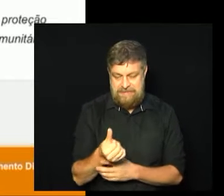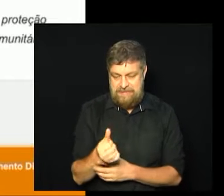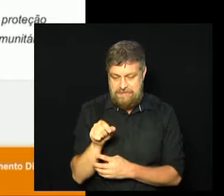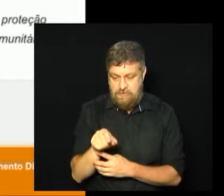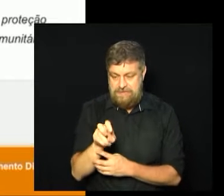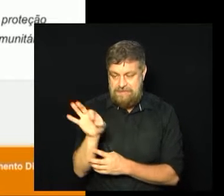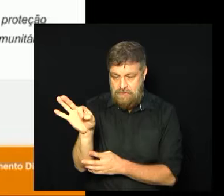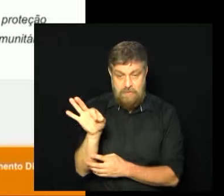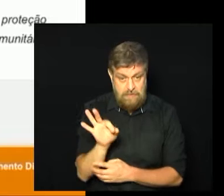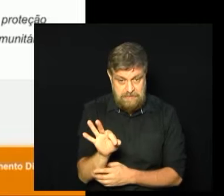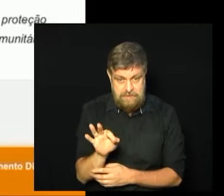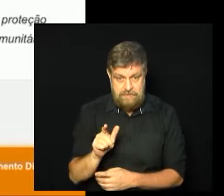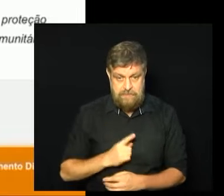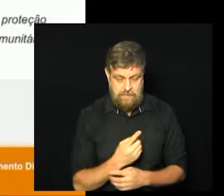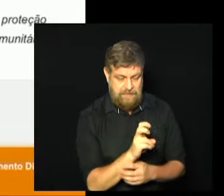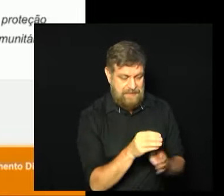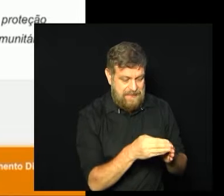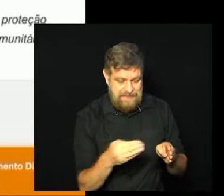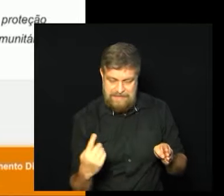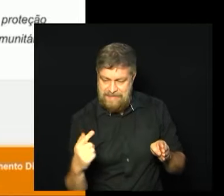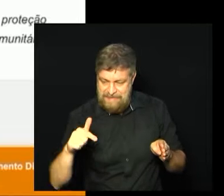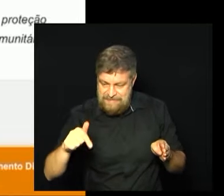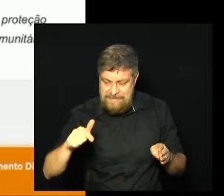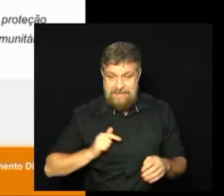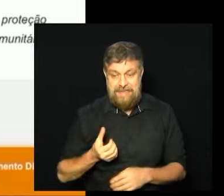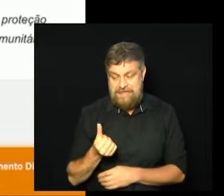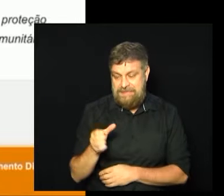geral. De 15 a 17 anos,